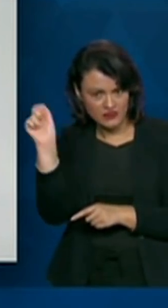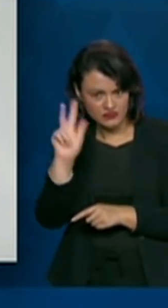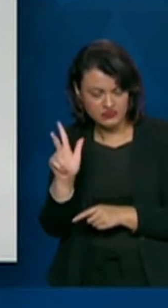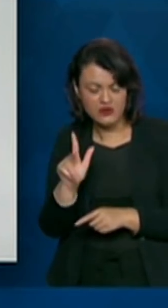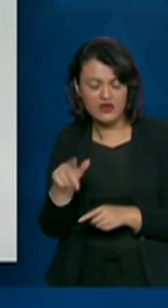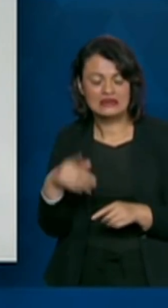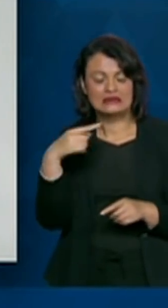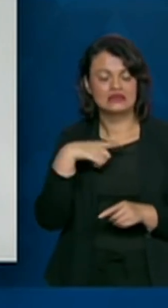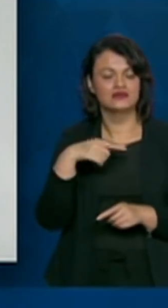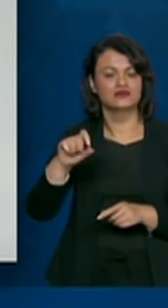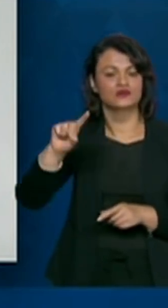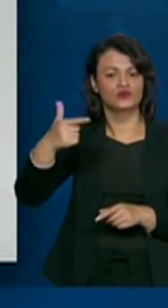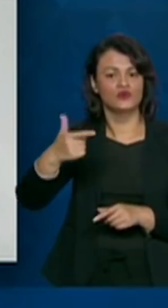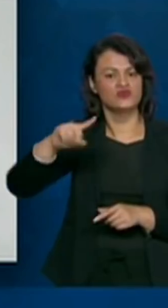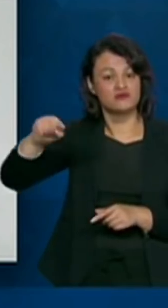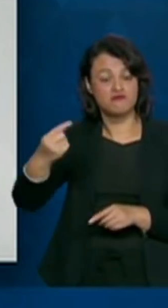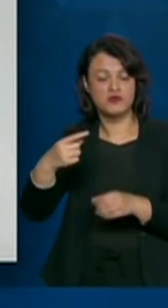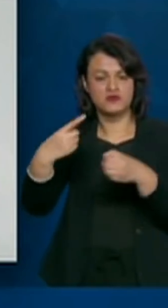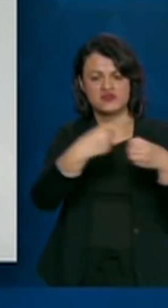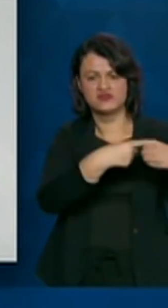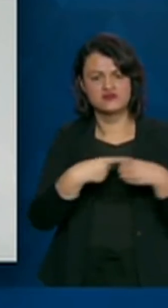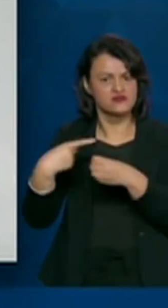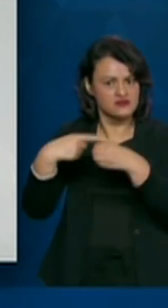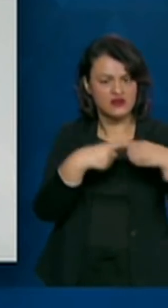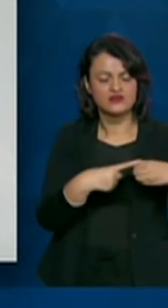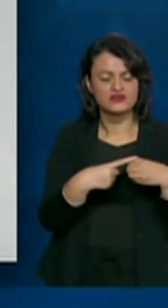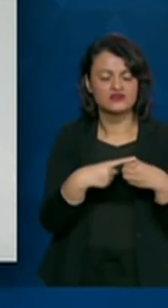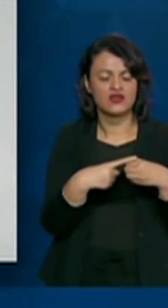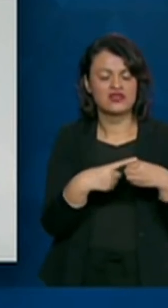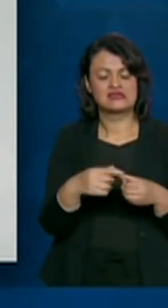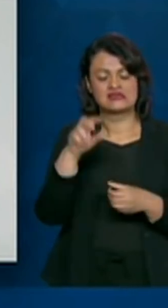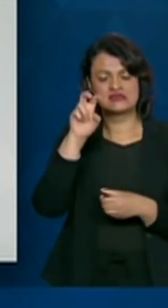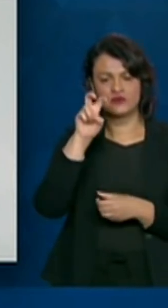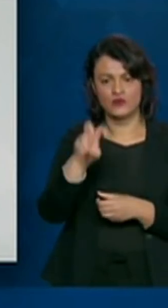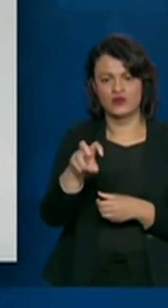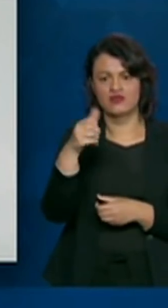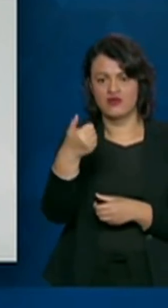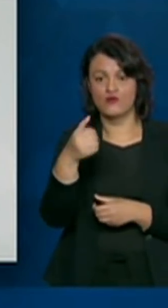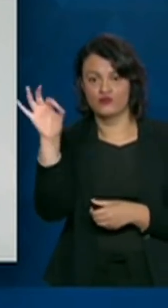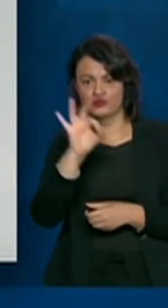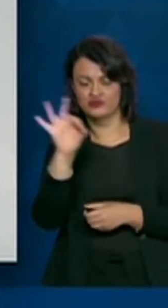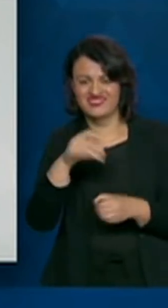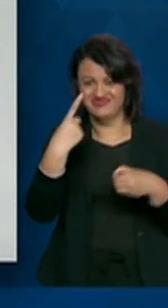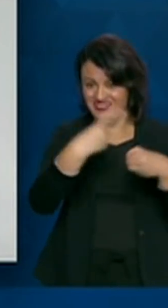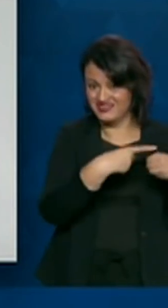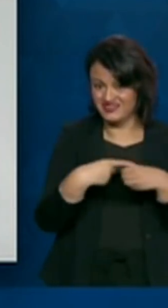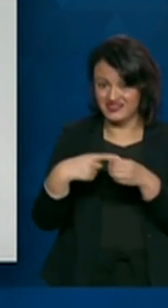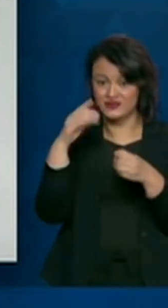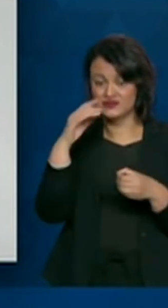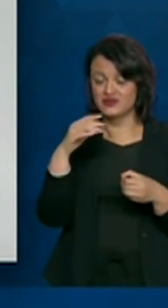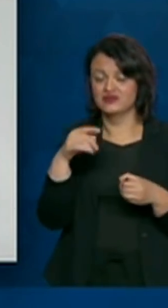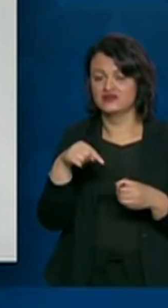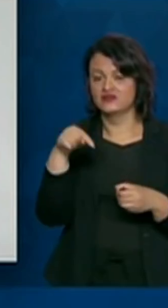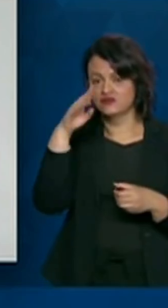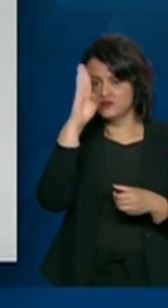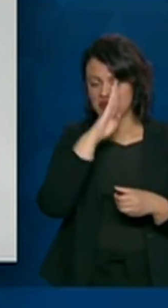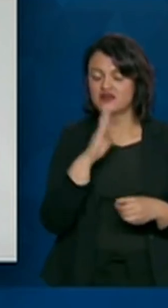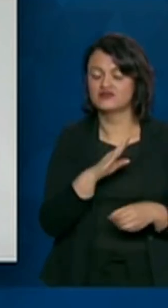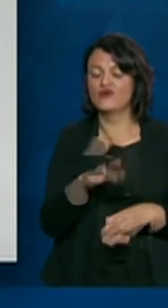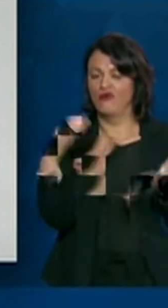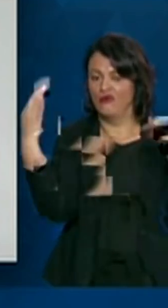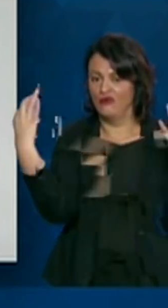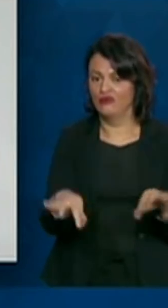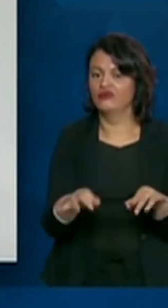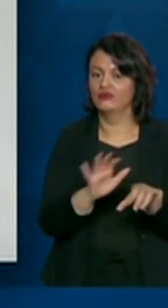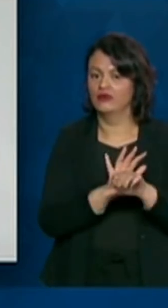de 2.800 municípios, ou seja, 51% dos municípios brasileiros já confirmaram casos